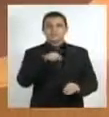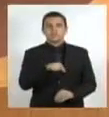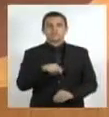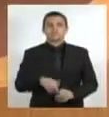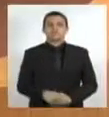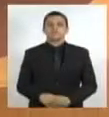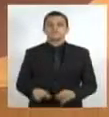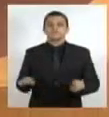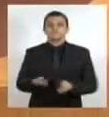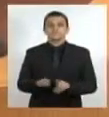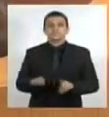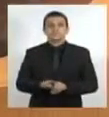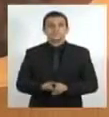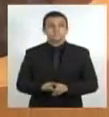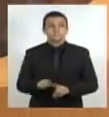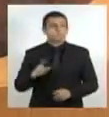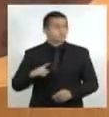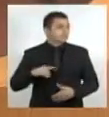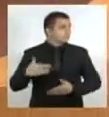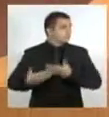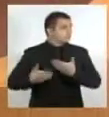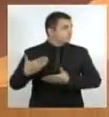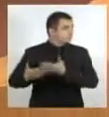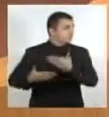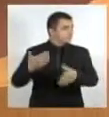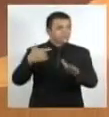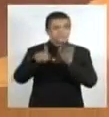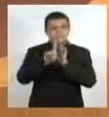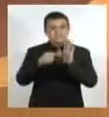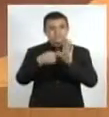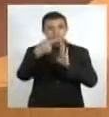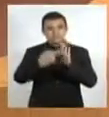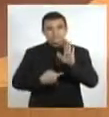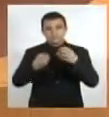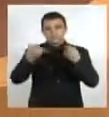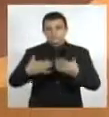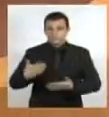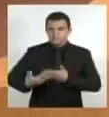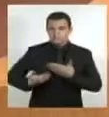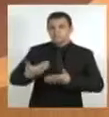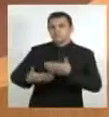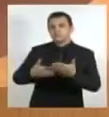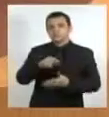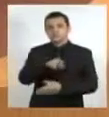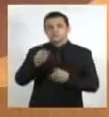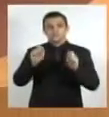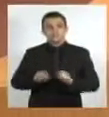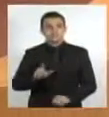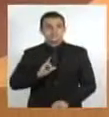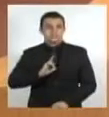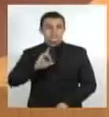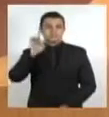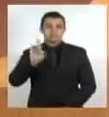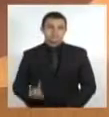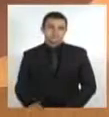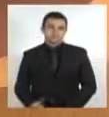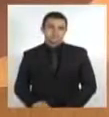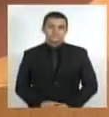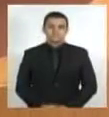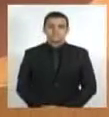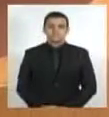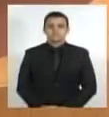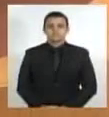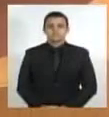inclusive, e aí tem todo um processo legal para esses presos ter direito a uma assistência como essa.